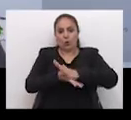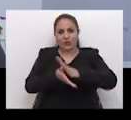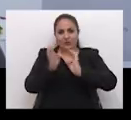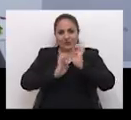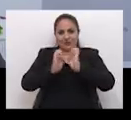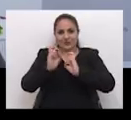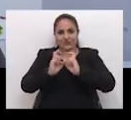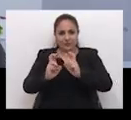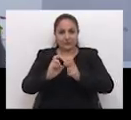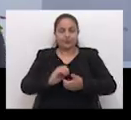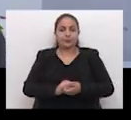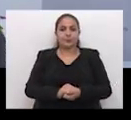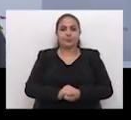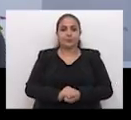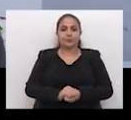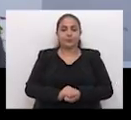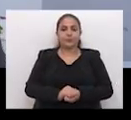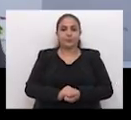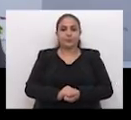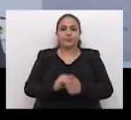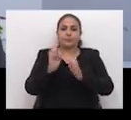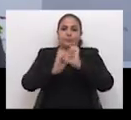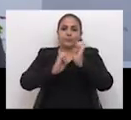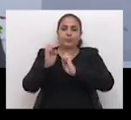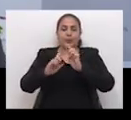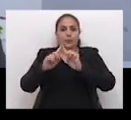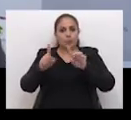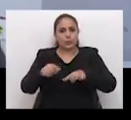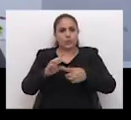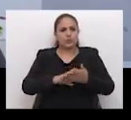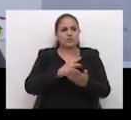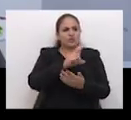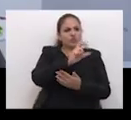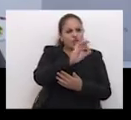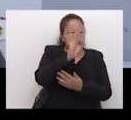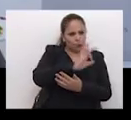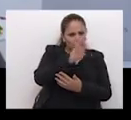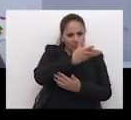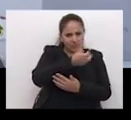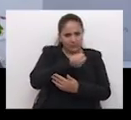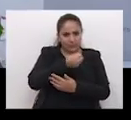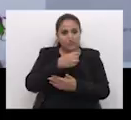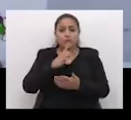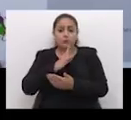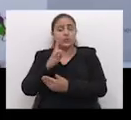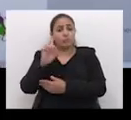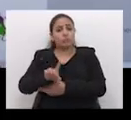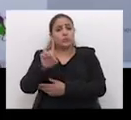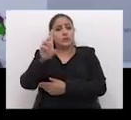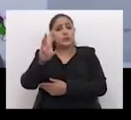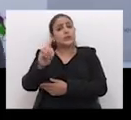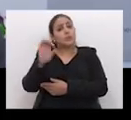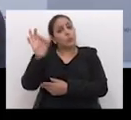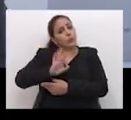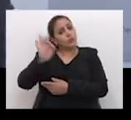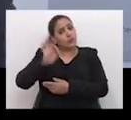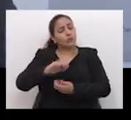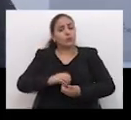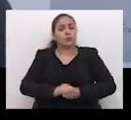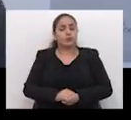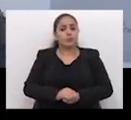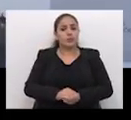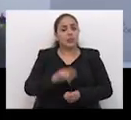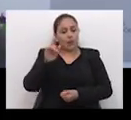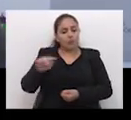nós gostaríamos que a Codepas, a empresa pública, ao invés de 20%, que tivesse 30%.